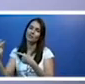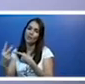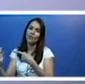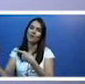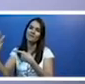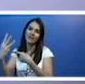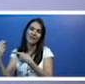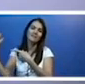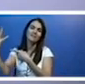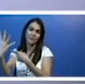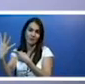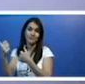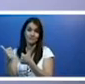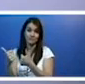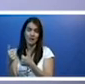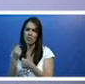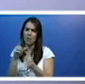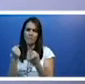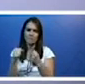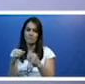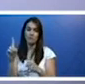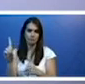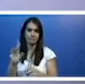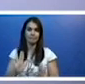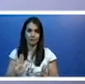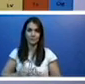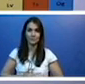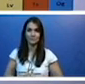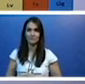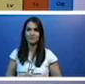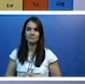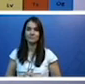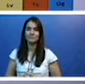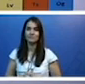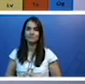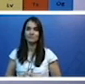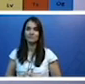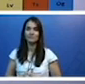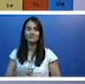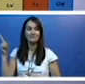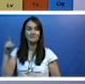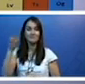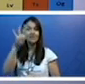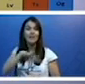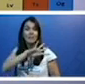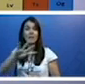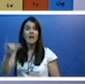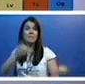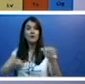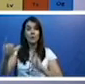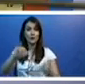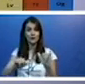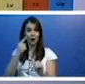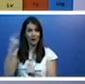existe a necessidade de colocar número quando tem só um tracinho. Aqui é a tabela periódica que eu comentei com